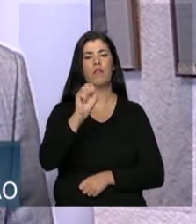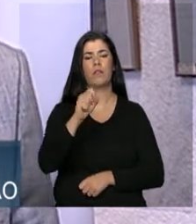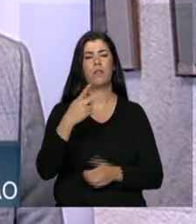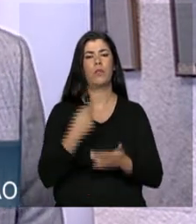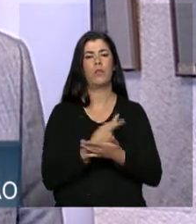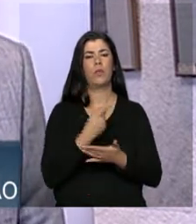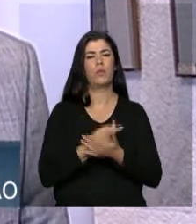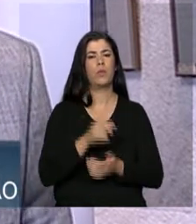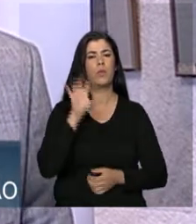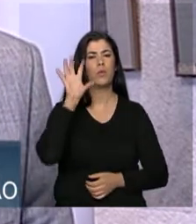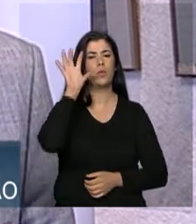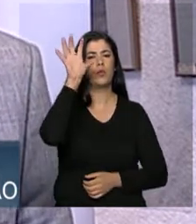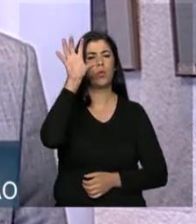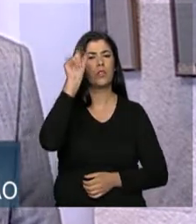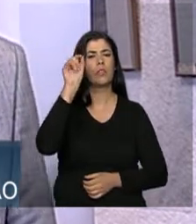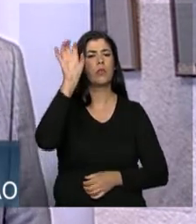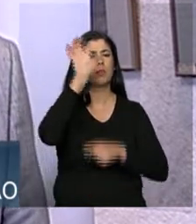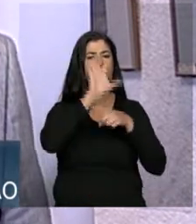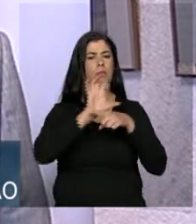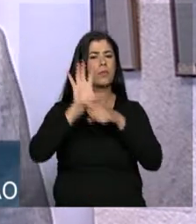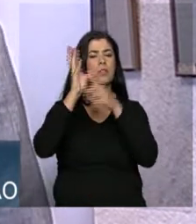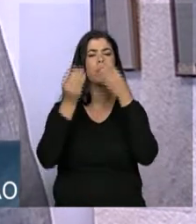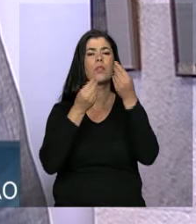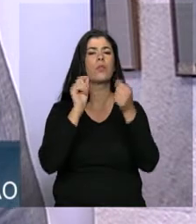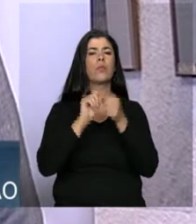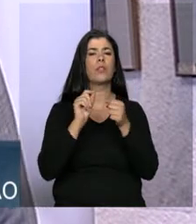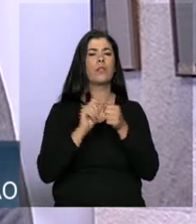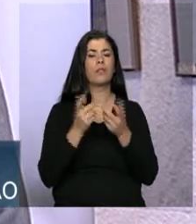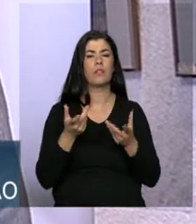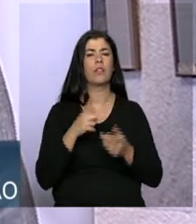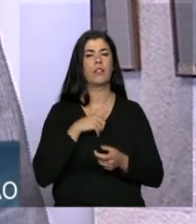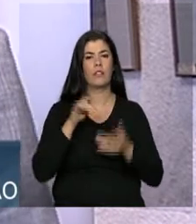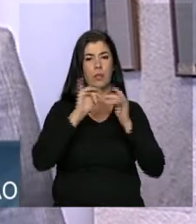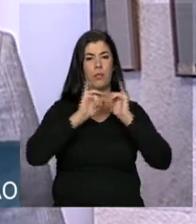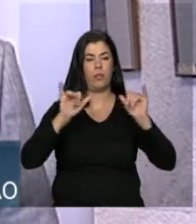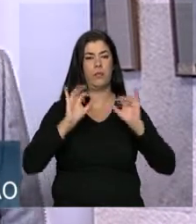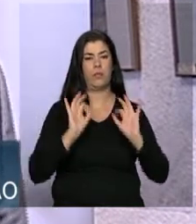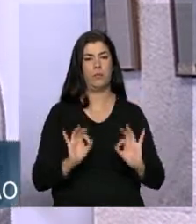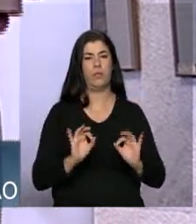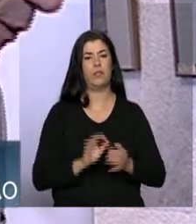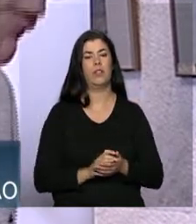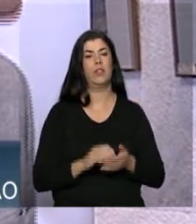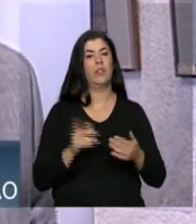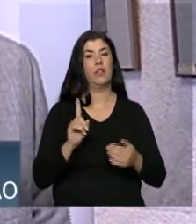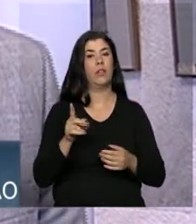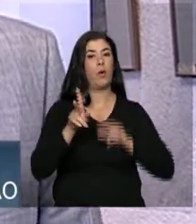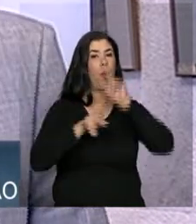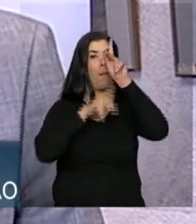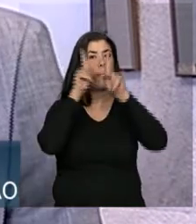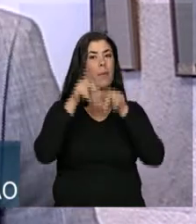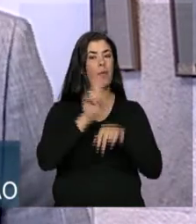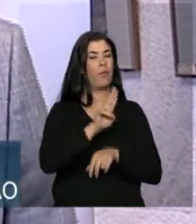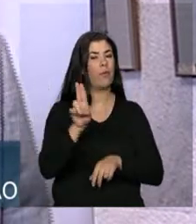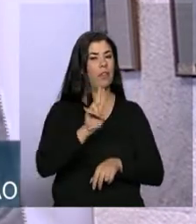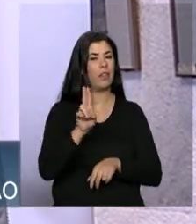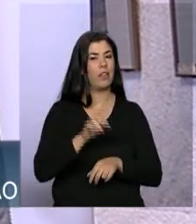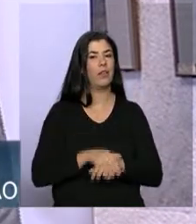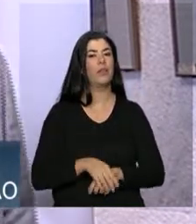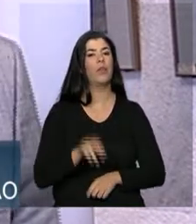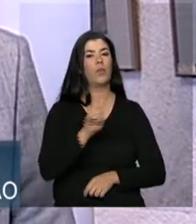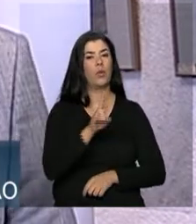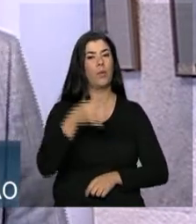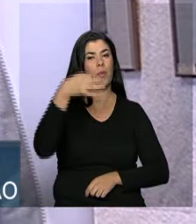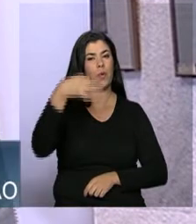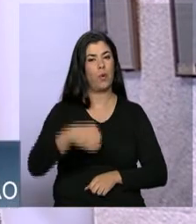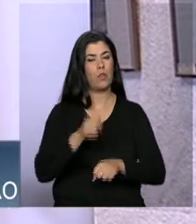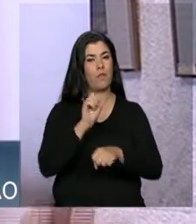concentrado mais no Estado. O Ministério tem acompanhado isso? Tem alguma informação? Temos acompanhado, não é o povo que está chamando de Zika vírus. Zika vírus é o nome mesmo